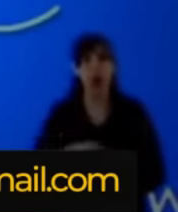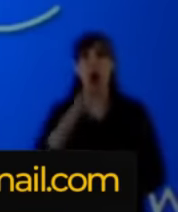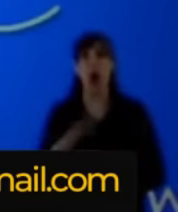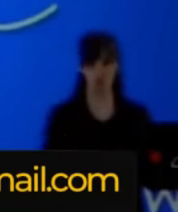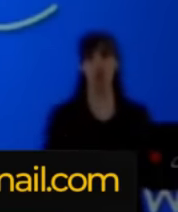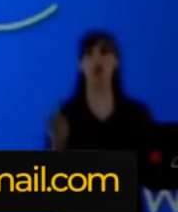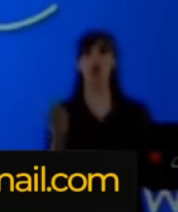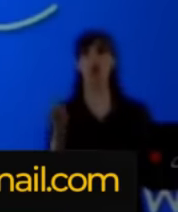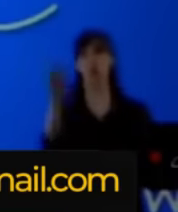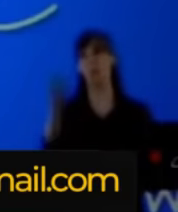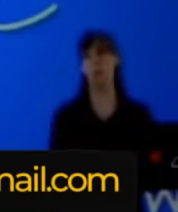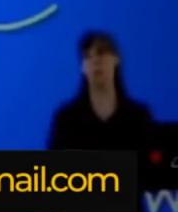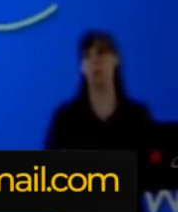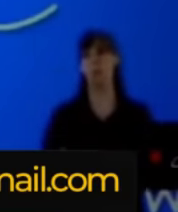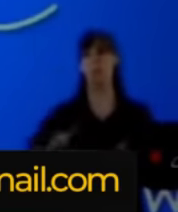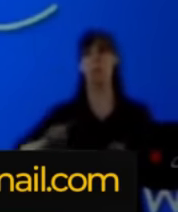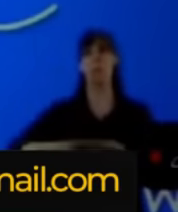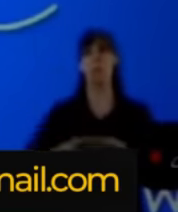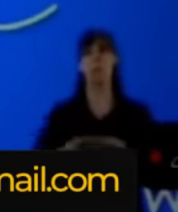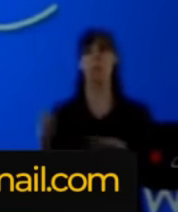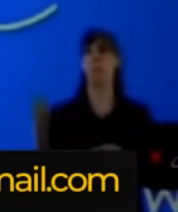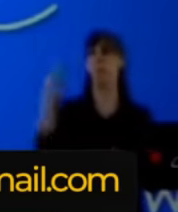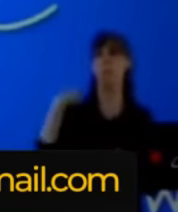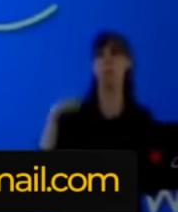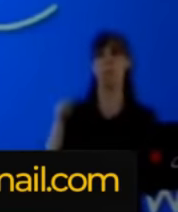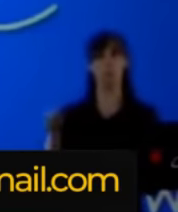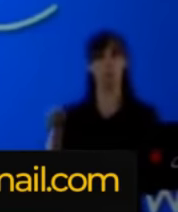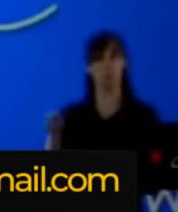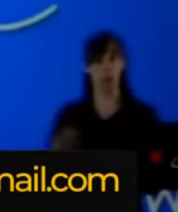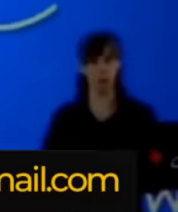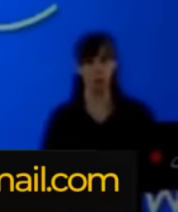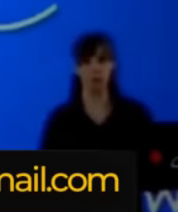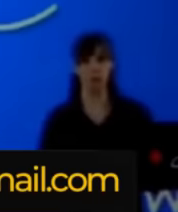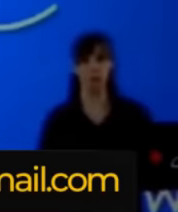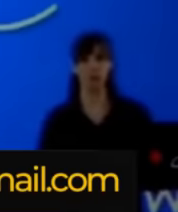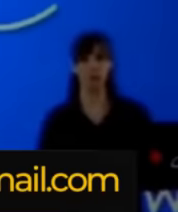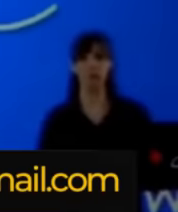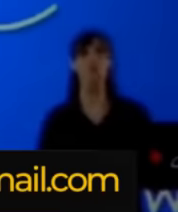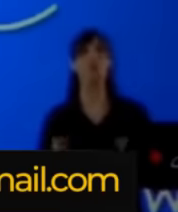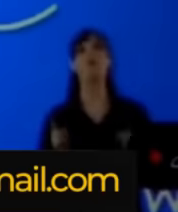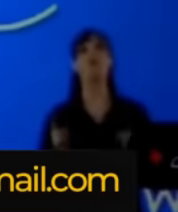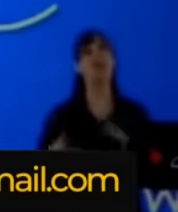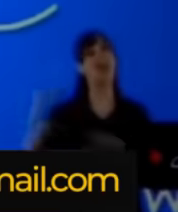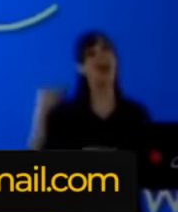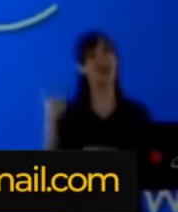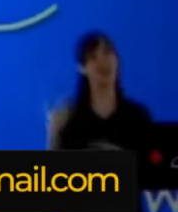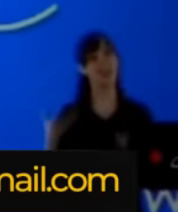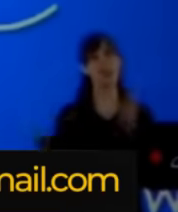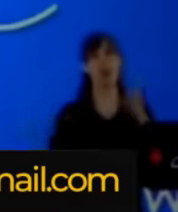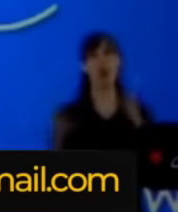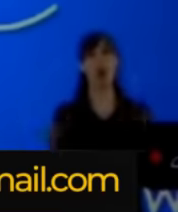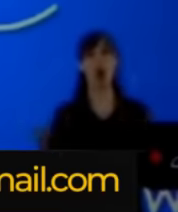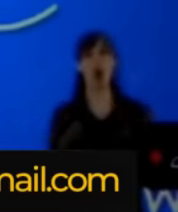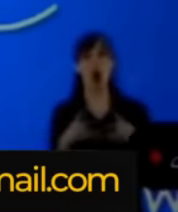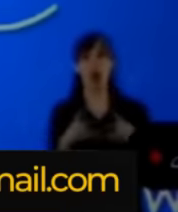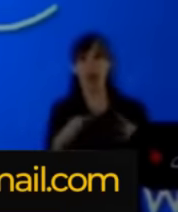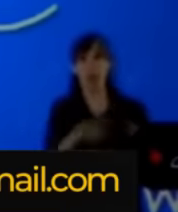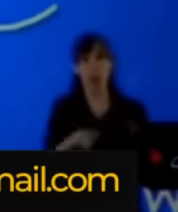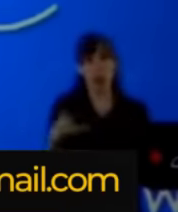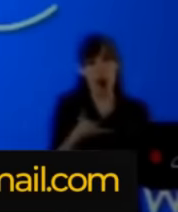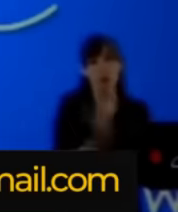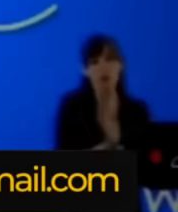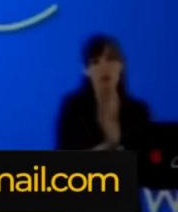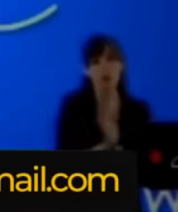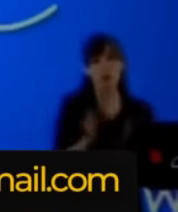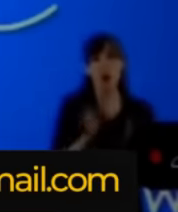do mundo. 140 do mundo. Dado o estrepitoso fracasso. Tem visto o enorme fracasso dos modelos coletivistas e